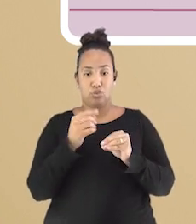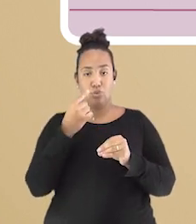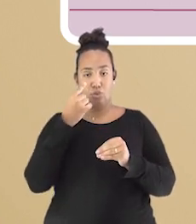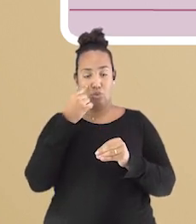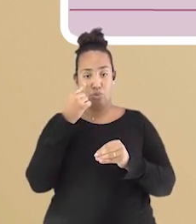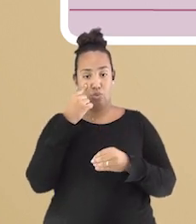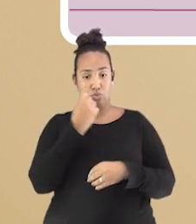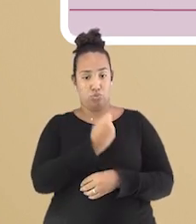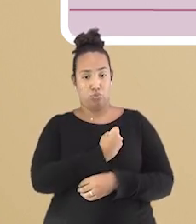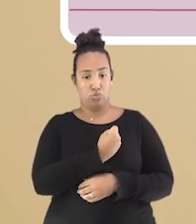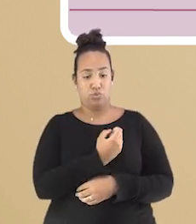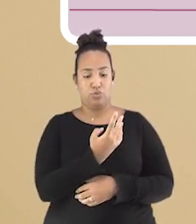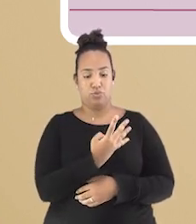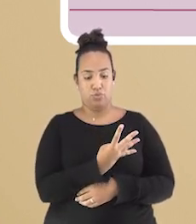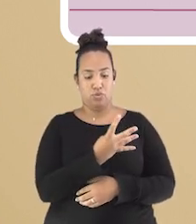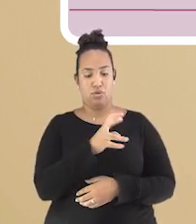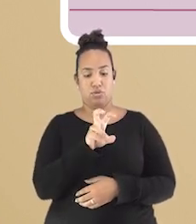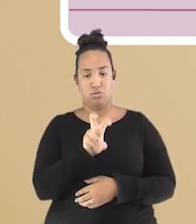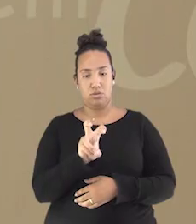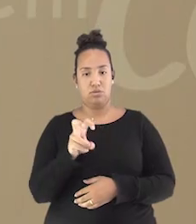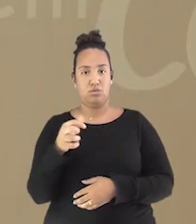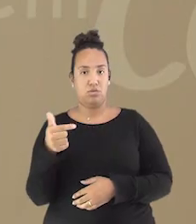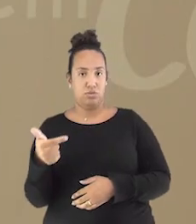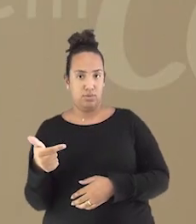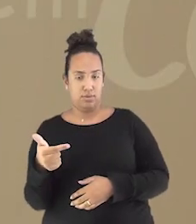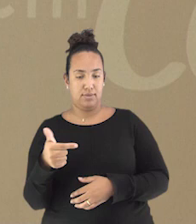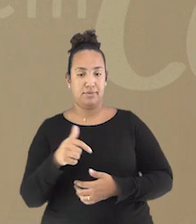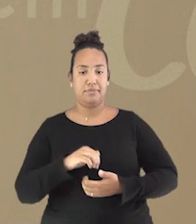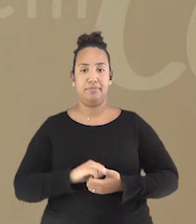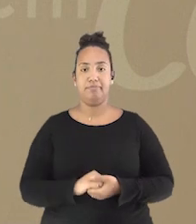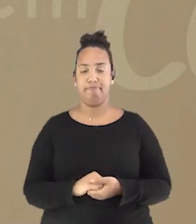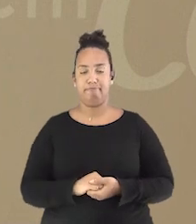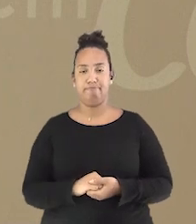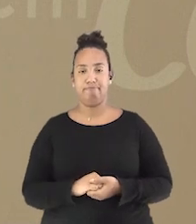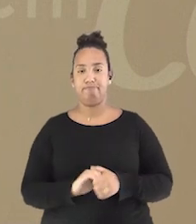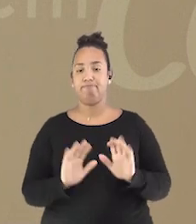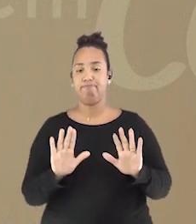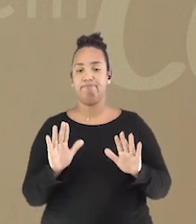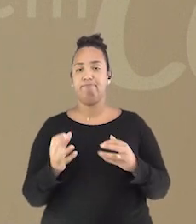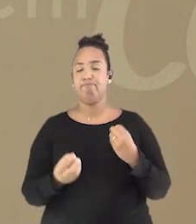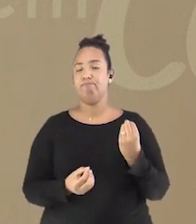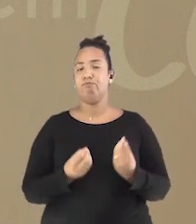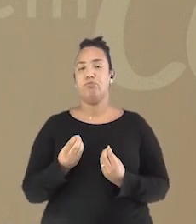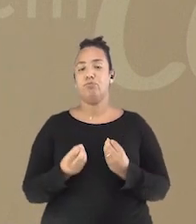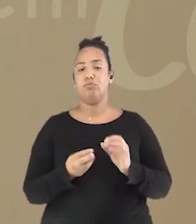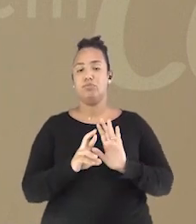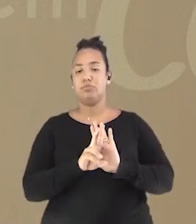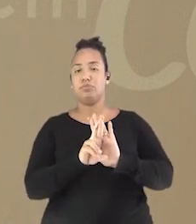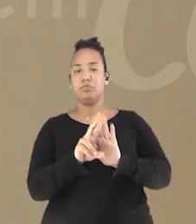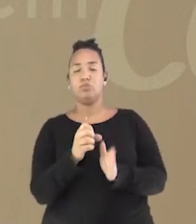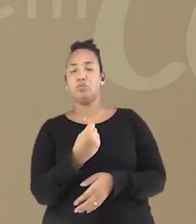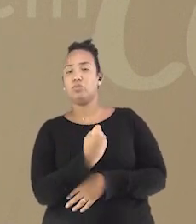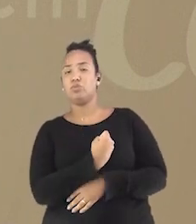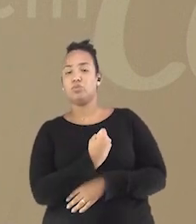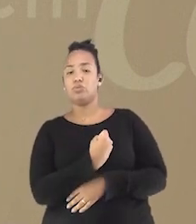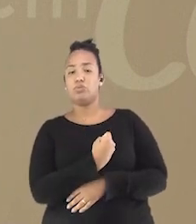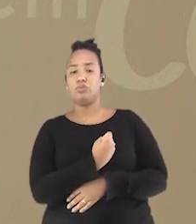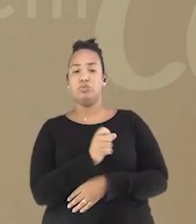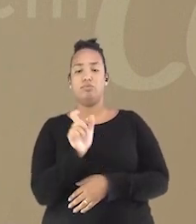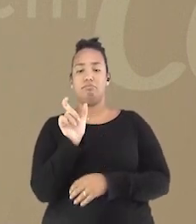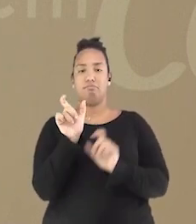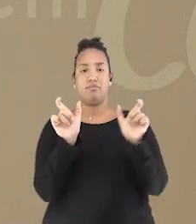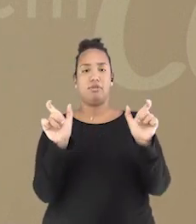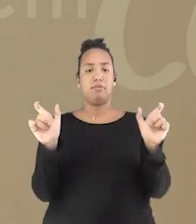número como 452. Como será que fica a representação desse número usando